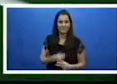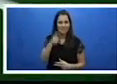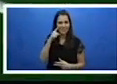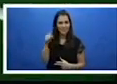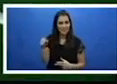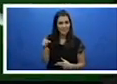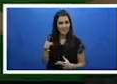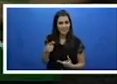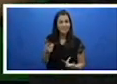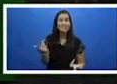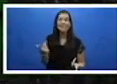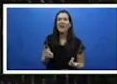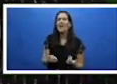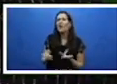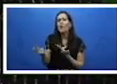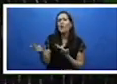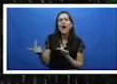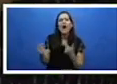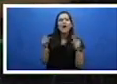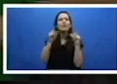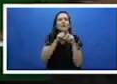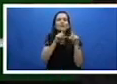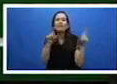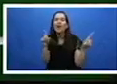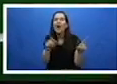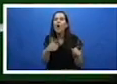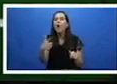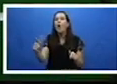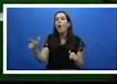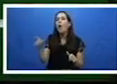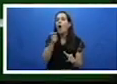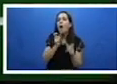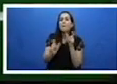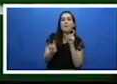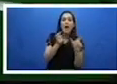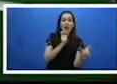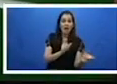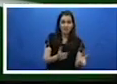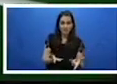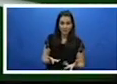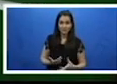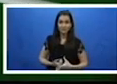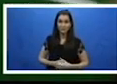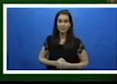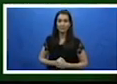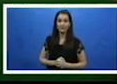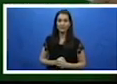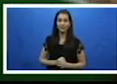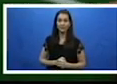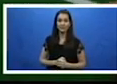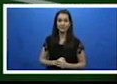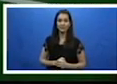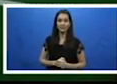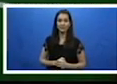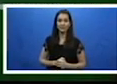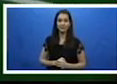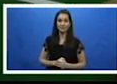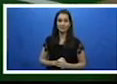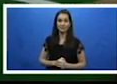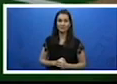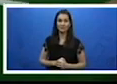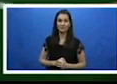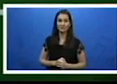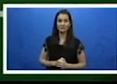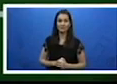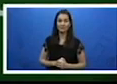vendo? A mesma frase com outras palavrinhas. A